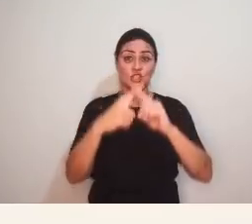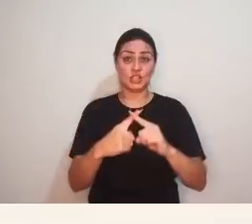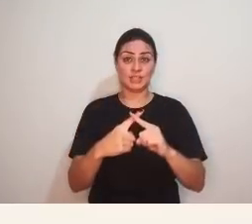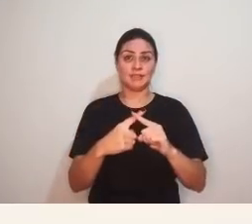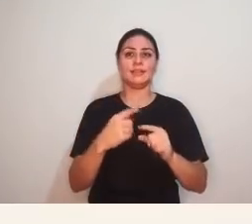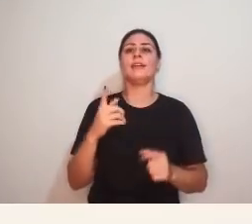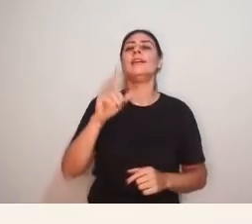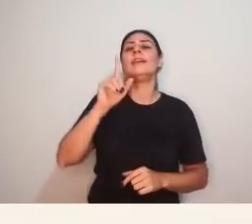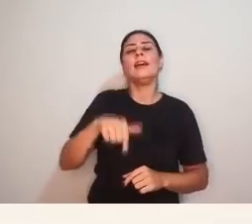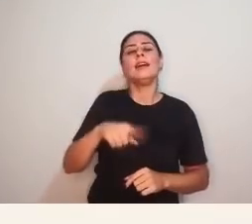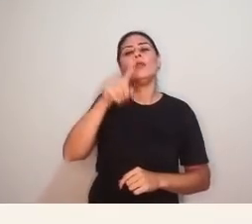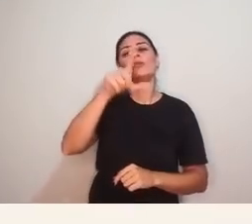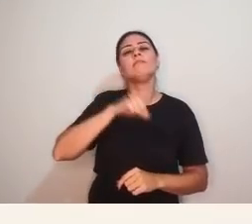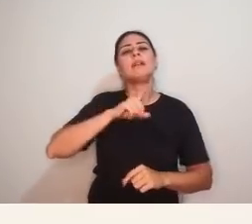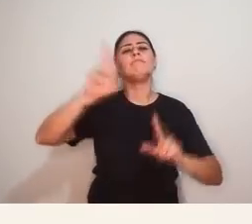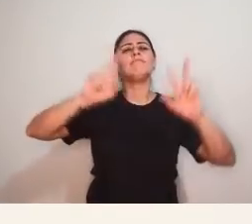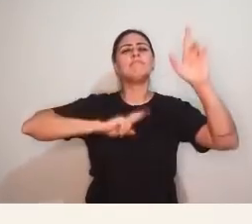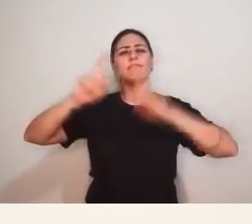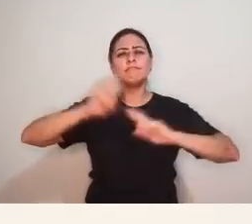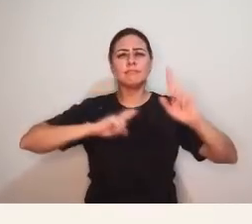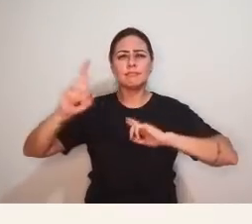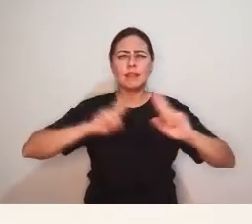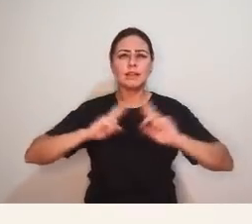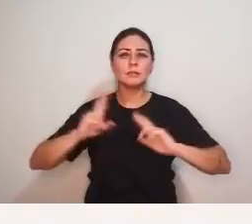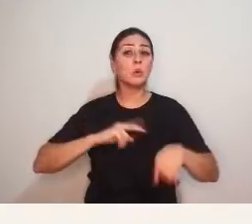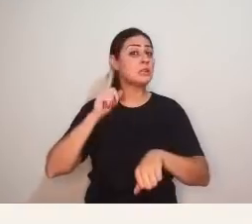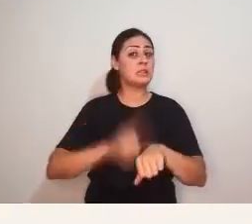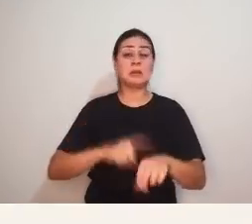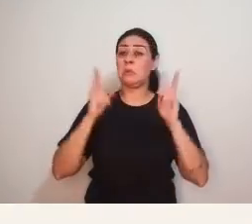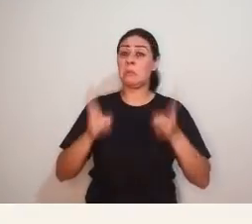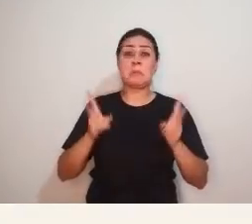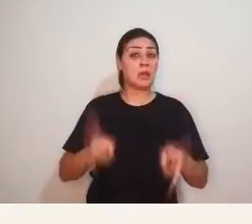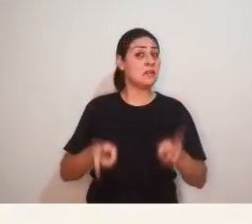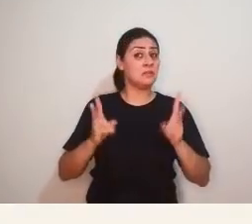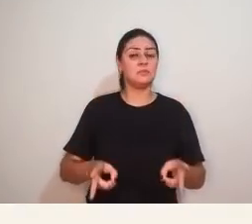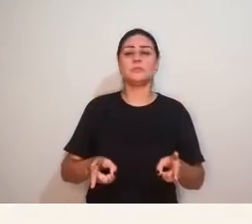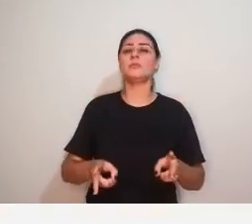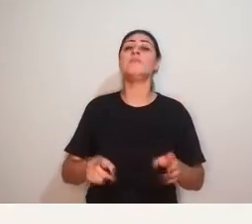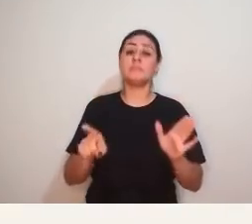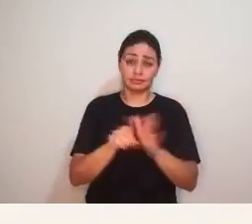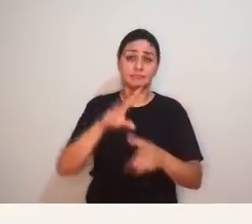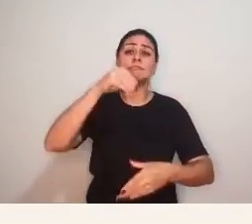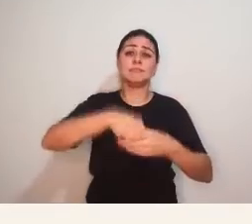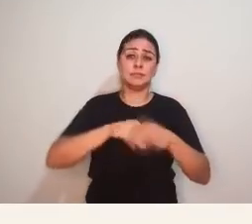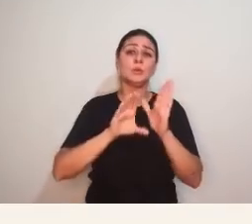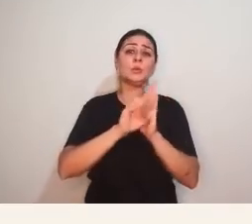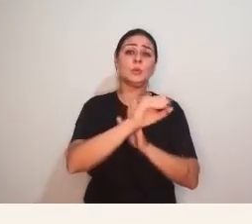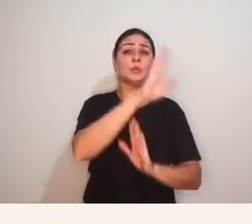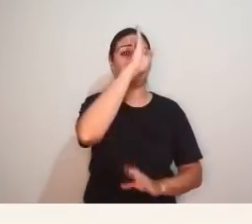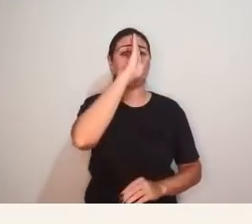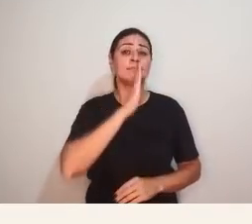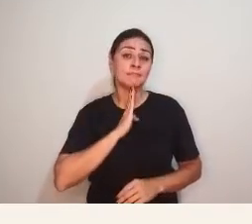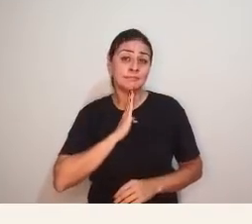múltipla escolha e você tem a coleta das respostas dadas pelos alunos em tempo integral, também direto